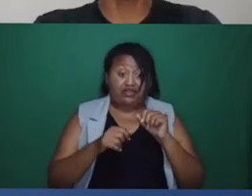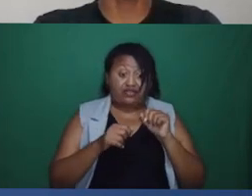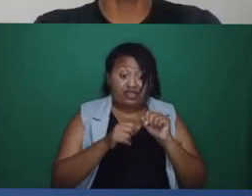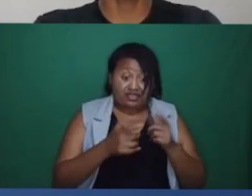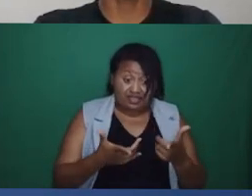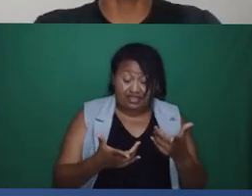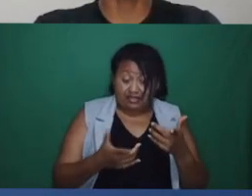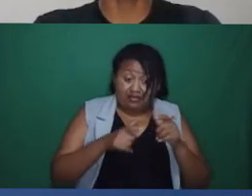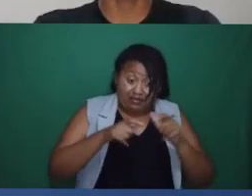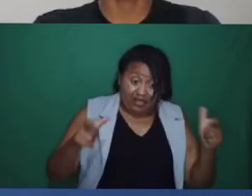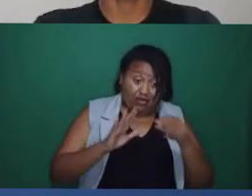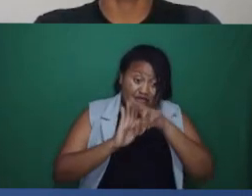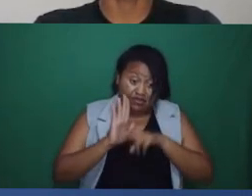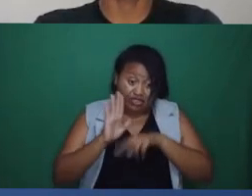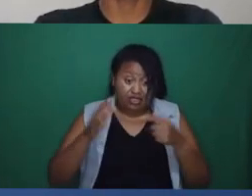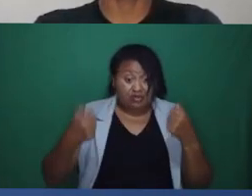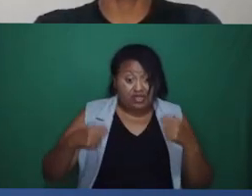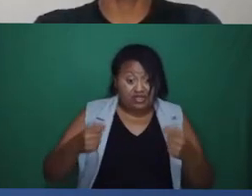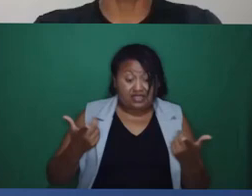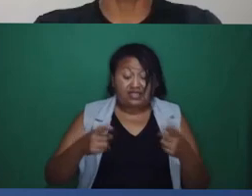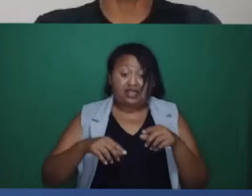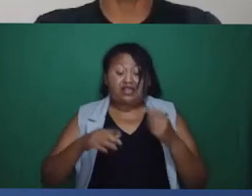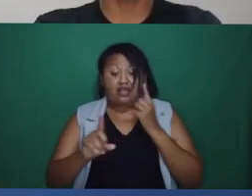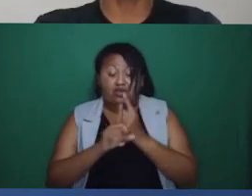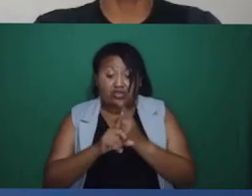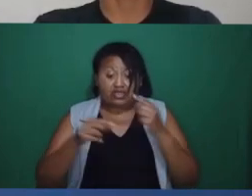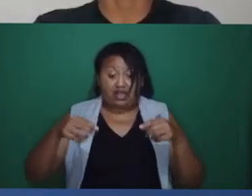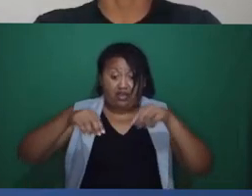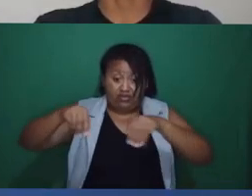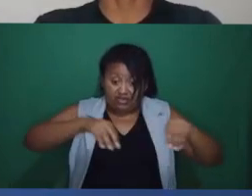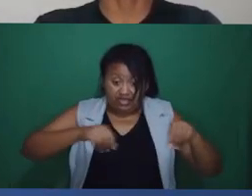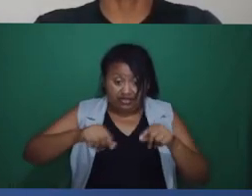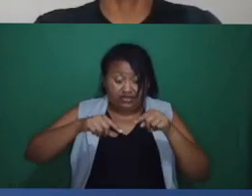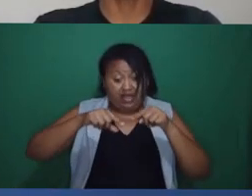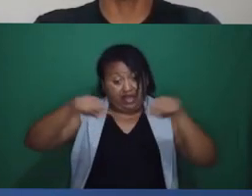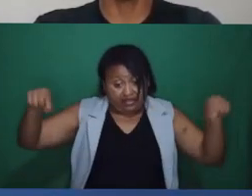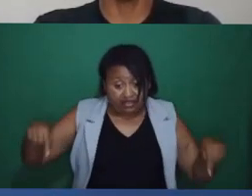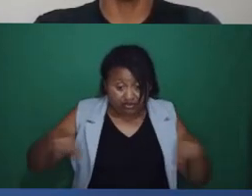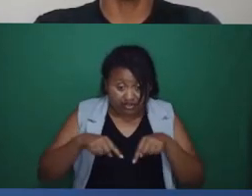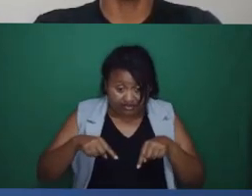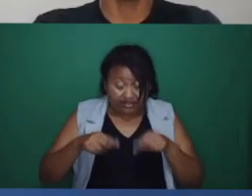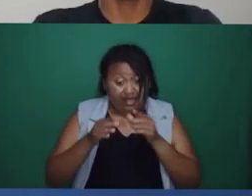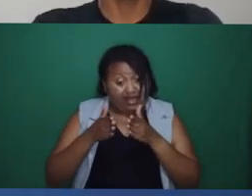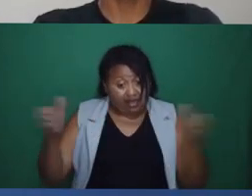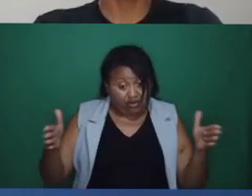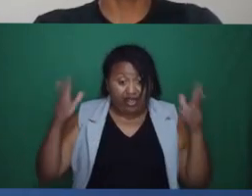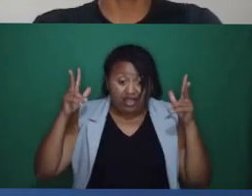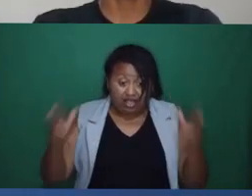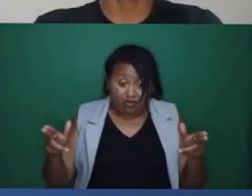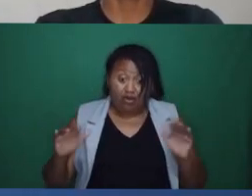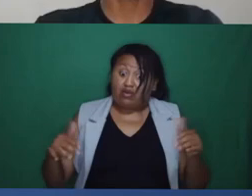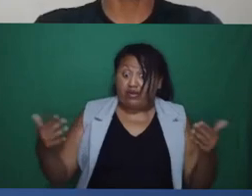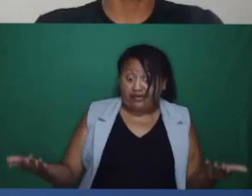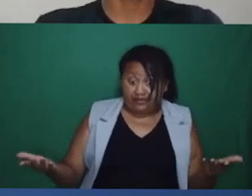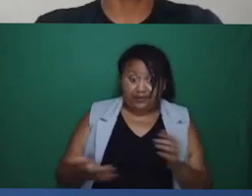retangular cujas medidas em metros da largura e do comprimento sejam iguais respectivamente a Então vamos lá